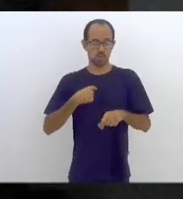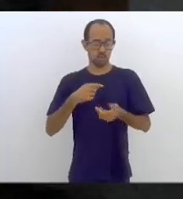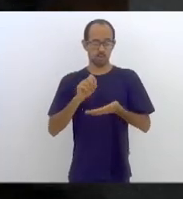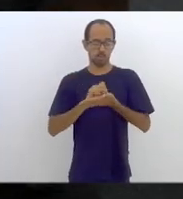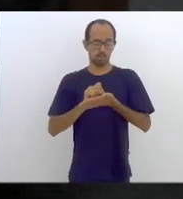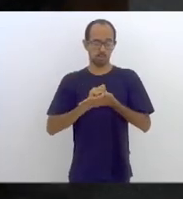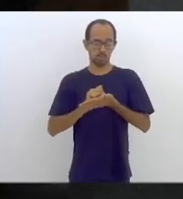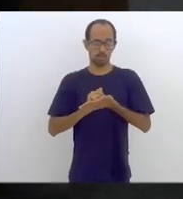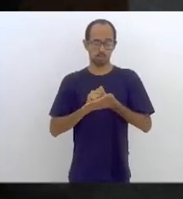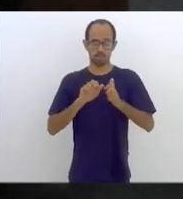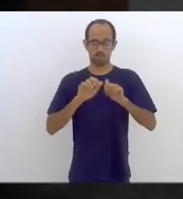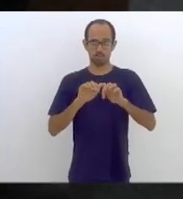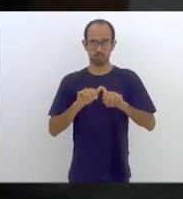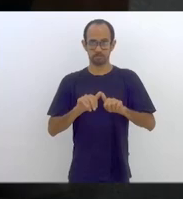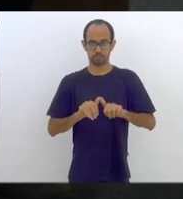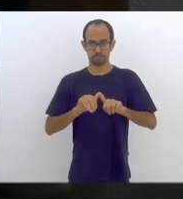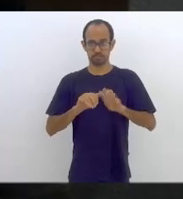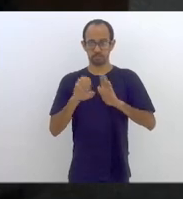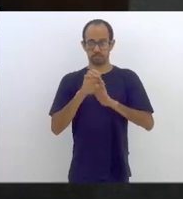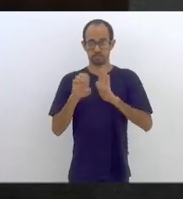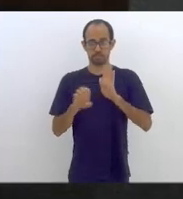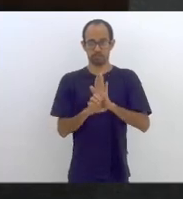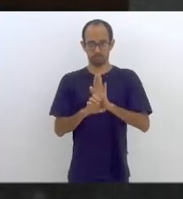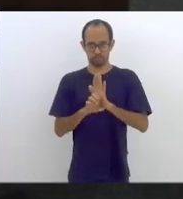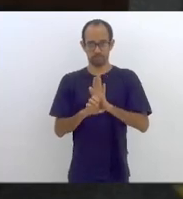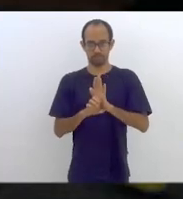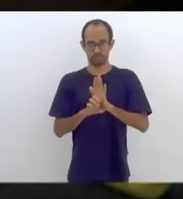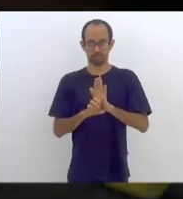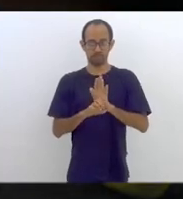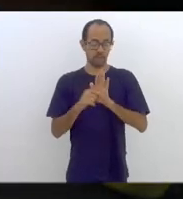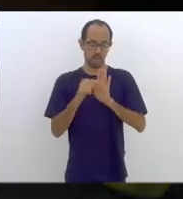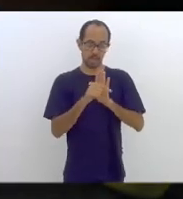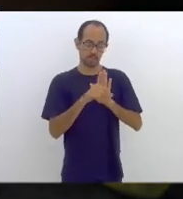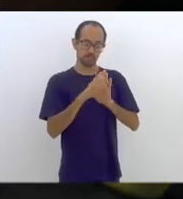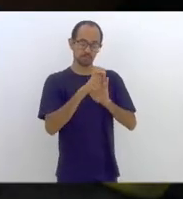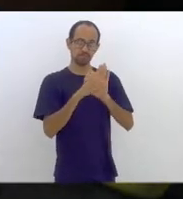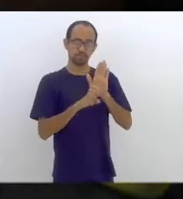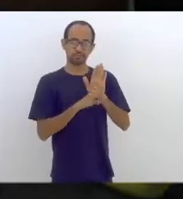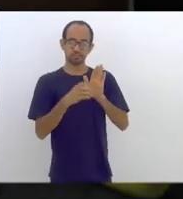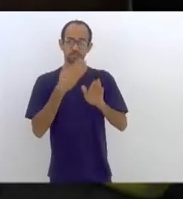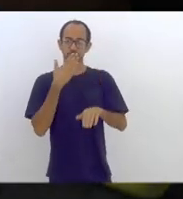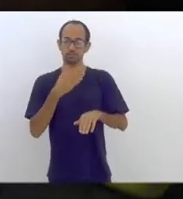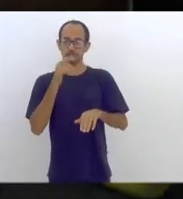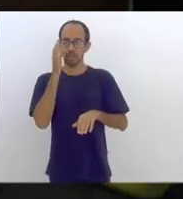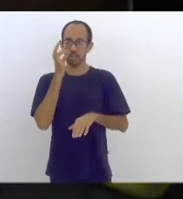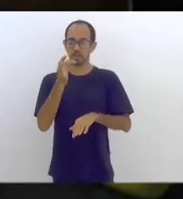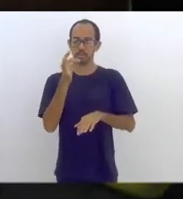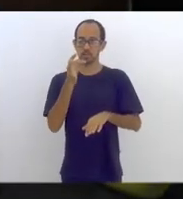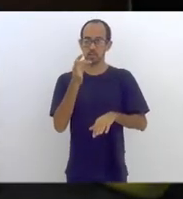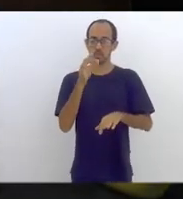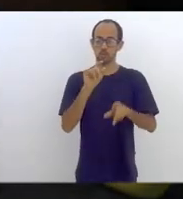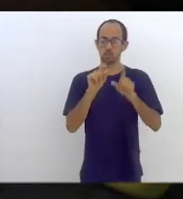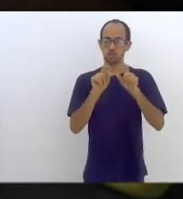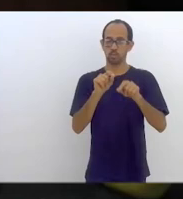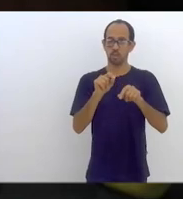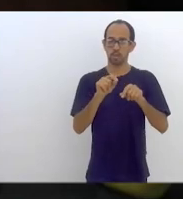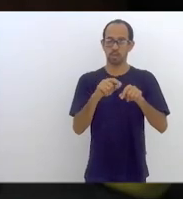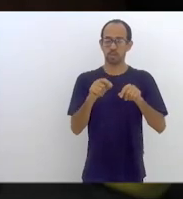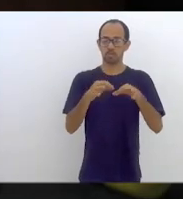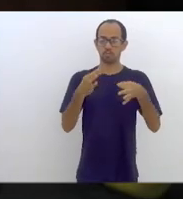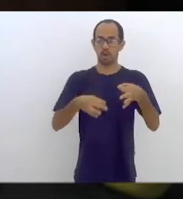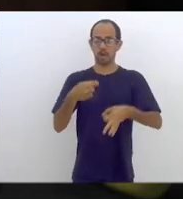fiz emendas e nessas emendas Eu chamei a atenção para essa questão do acordo